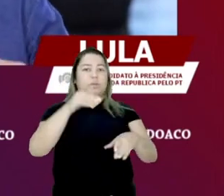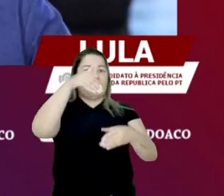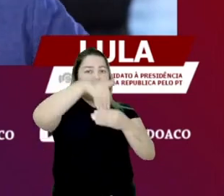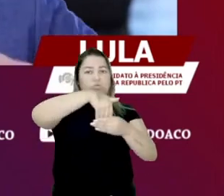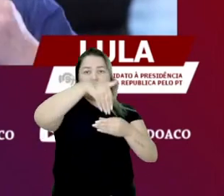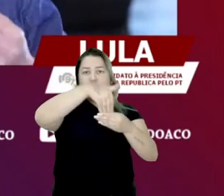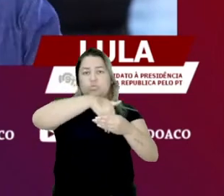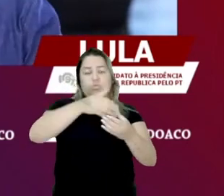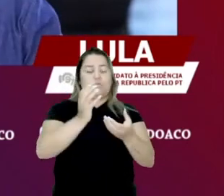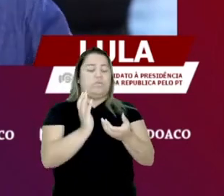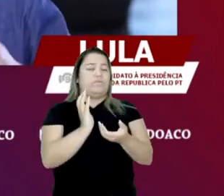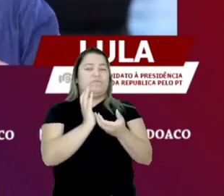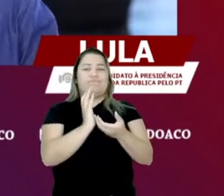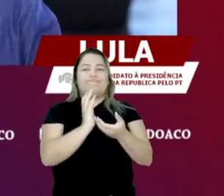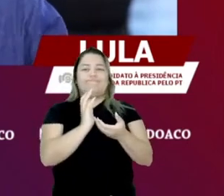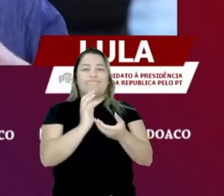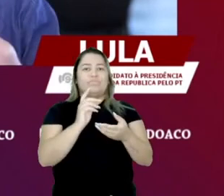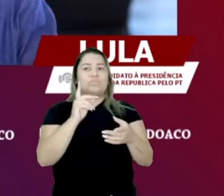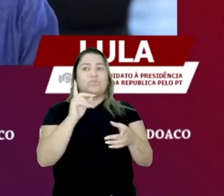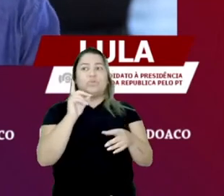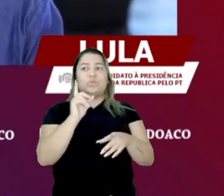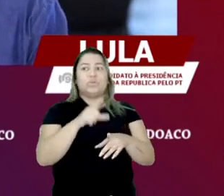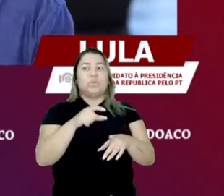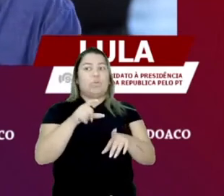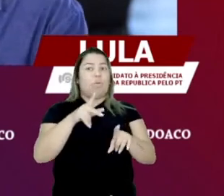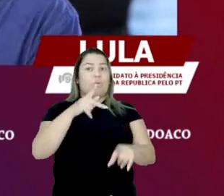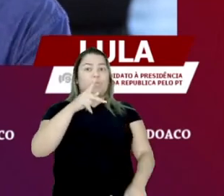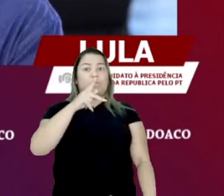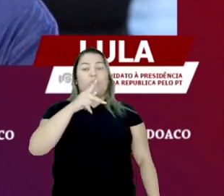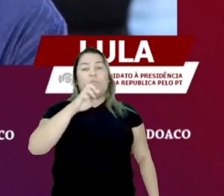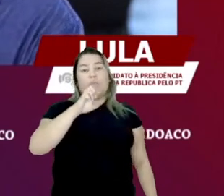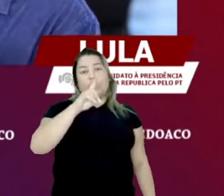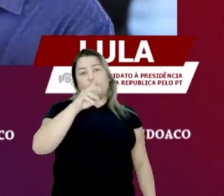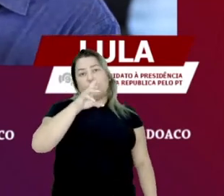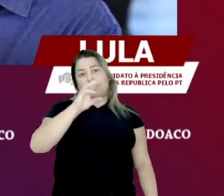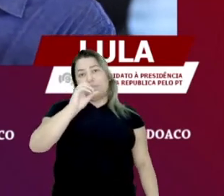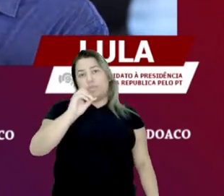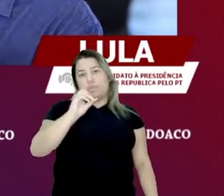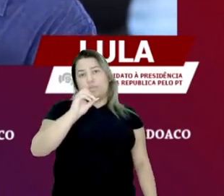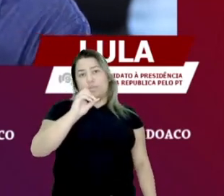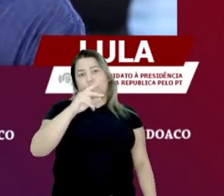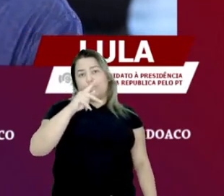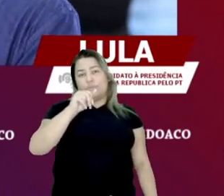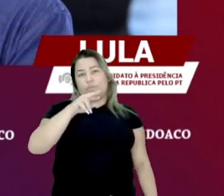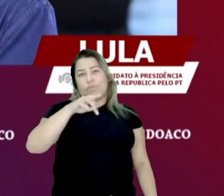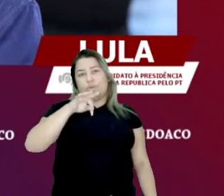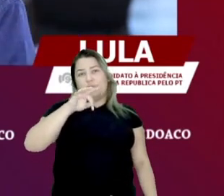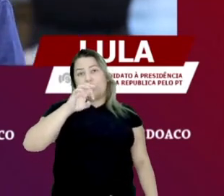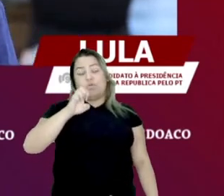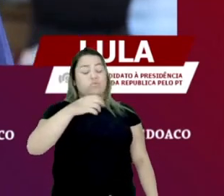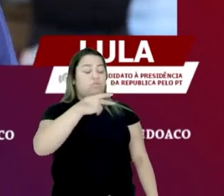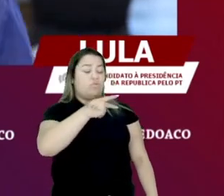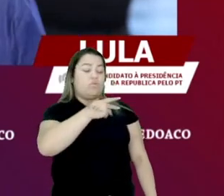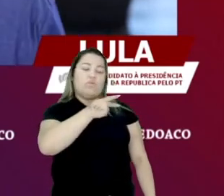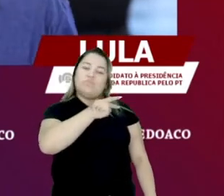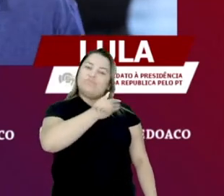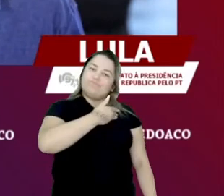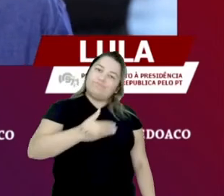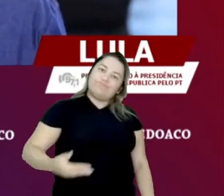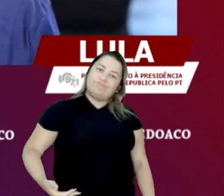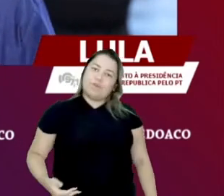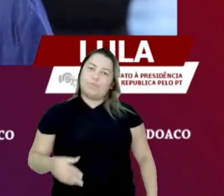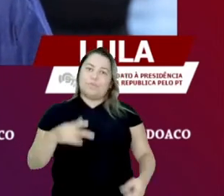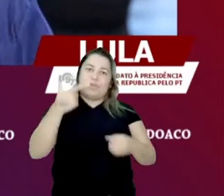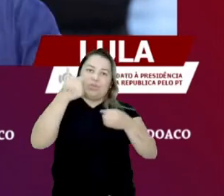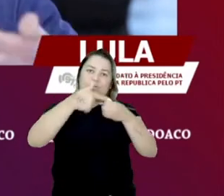para aumentar o preço do combustível e transformar o preço do combustível no Brasil a um preço internacional foi numa